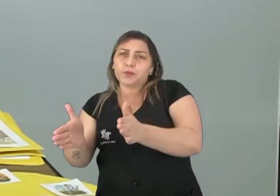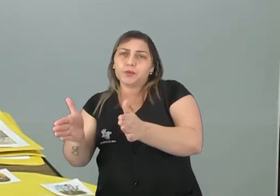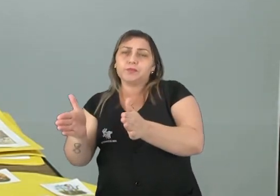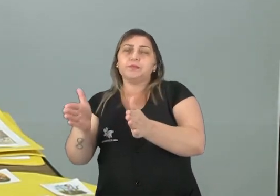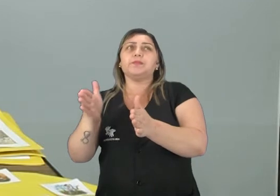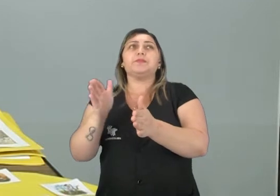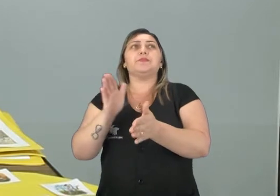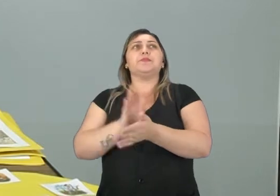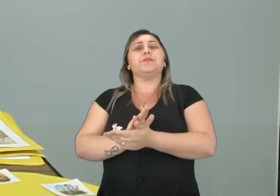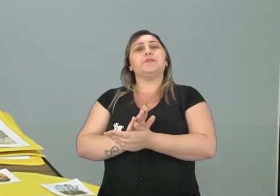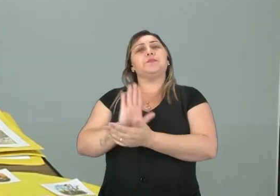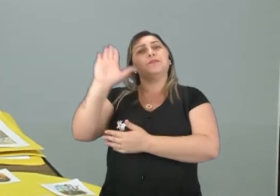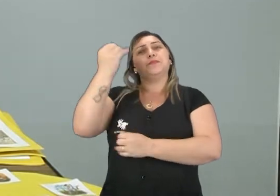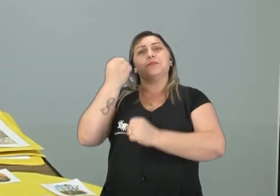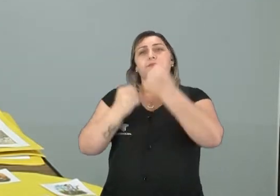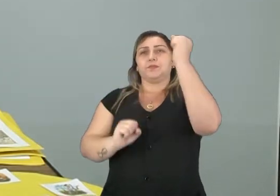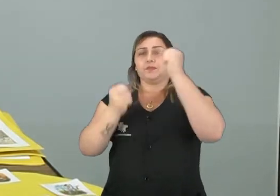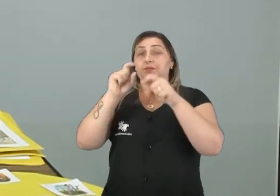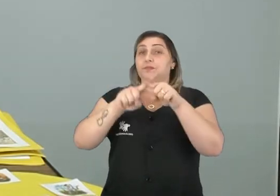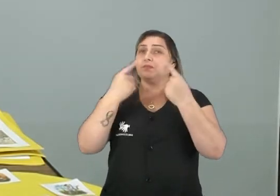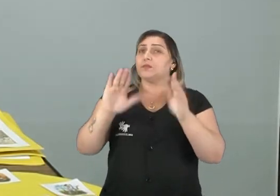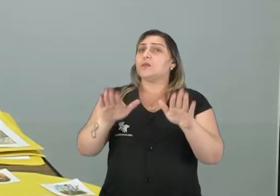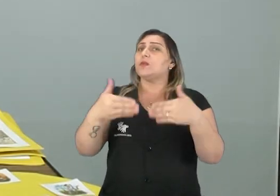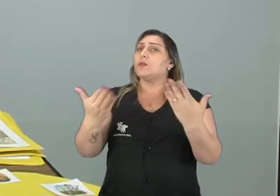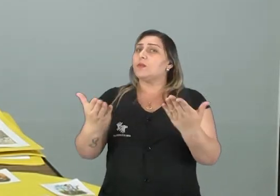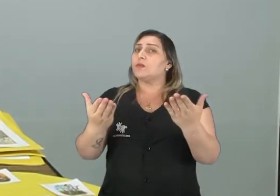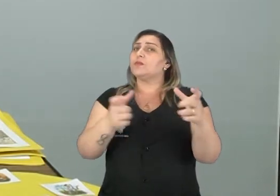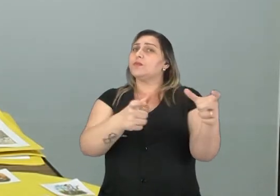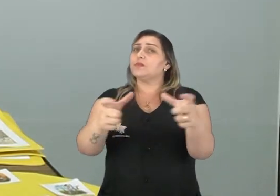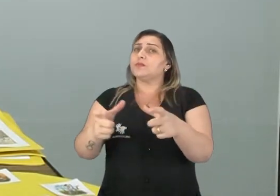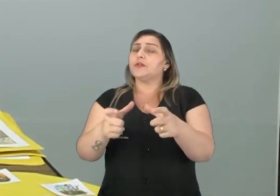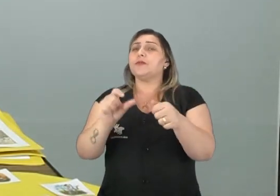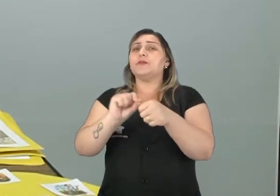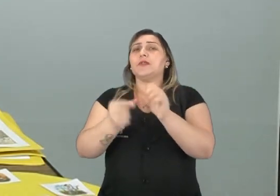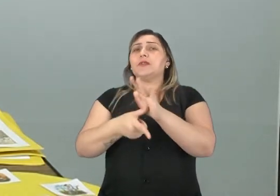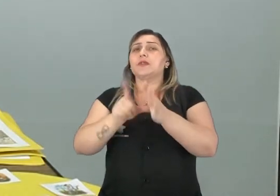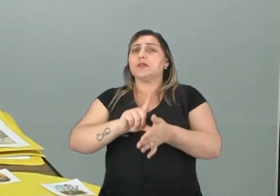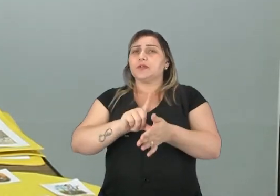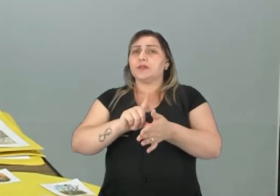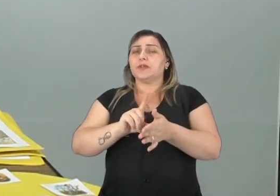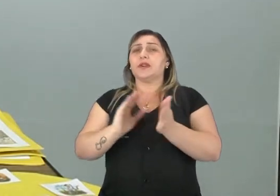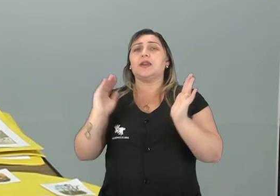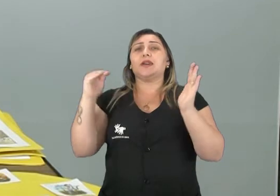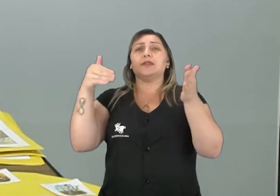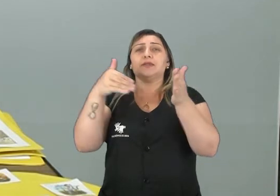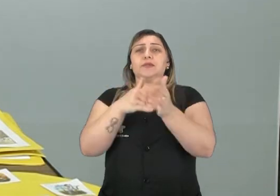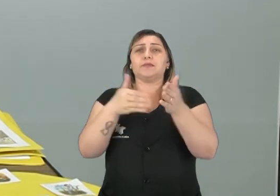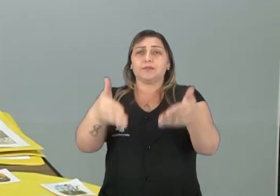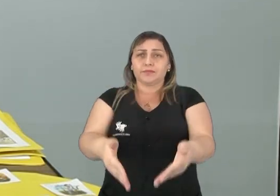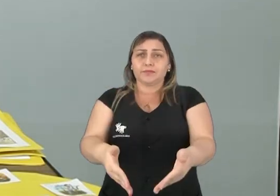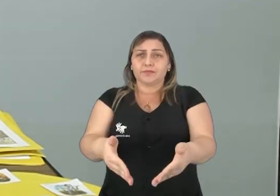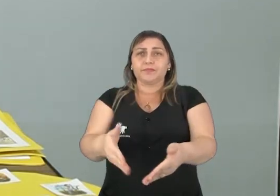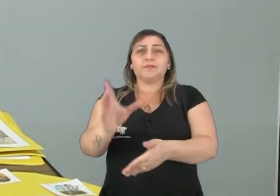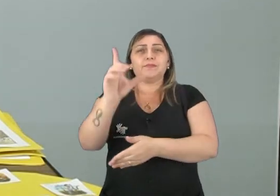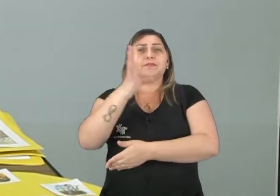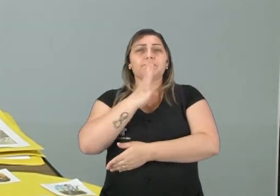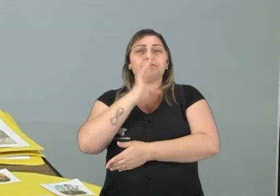que saiu lá da indústria. Mas qual foi o percurso que ele fez antes, até chegar aqui? Vamos conhecer um pouquinho?